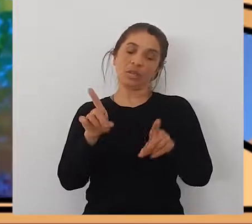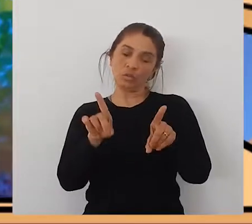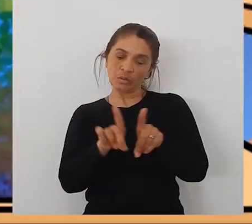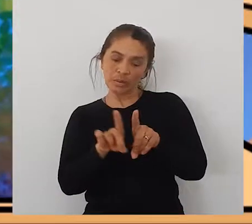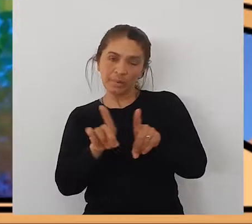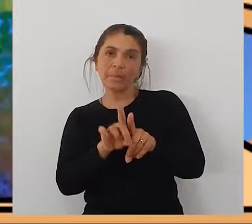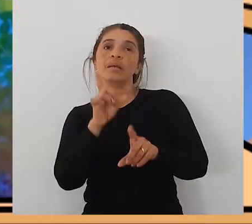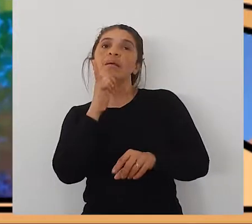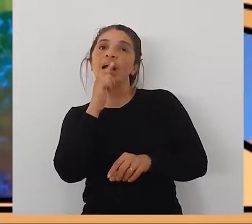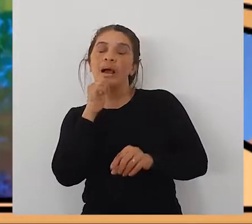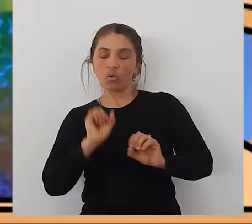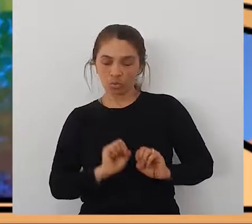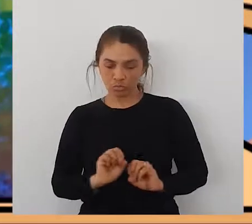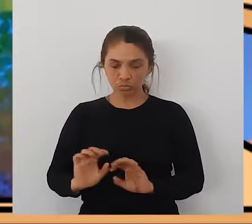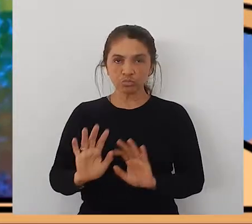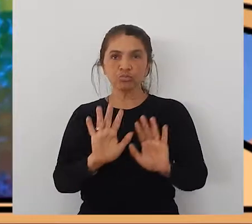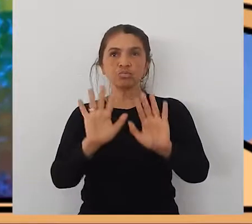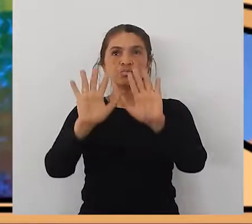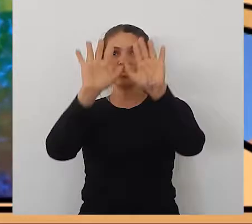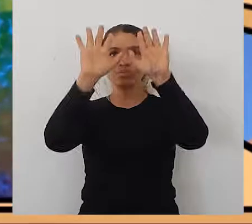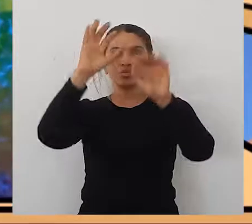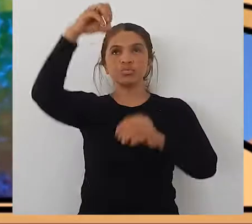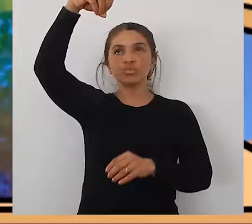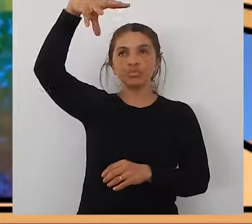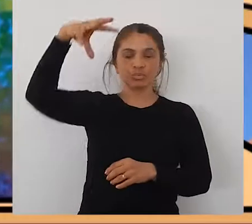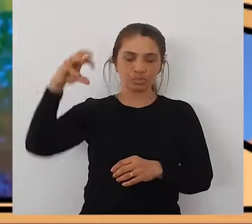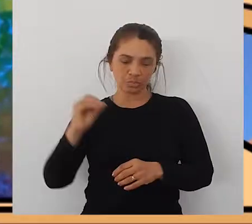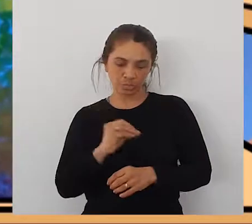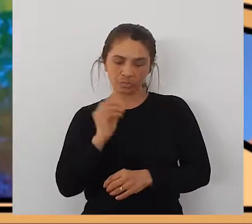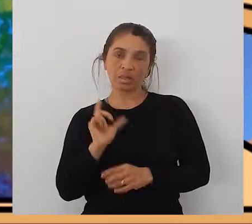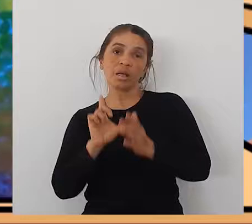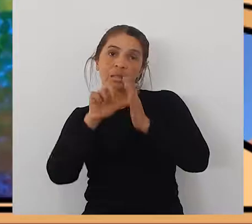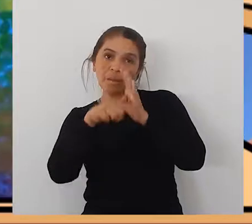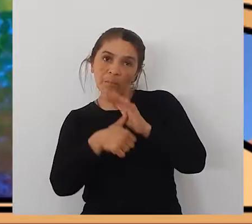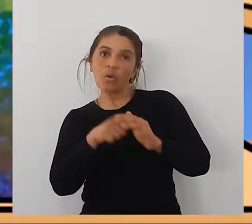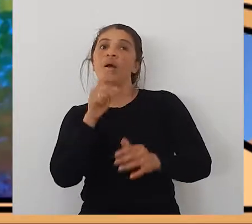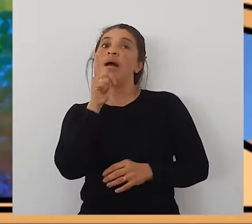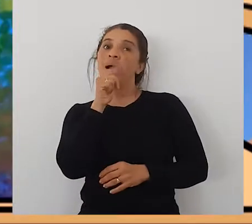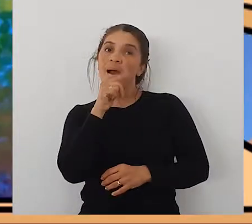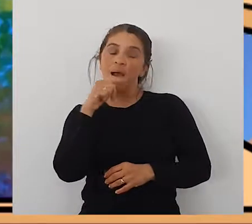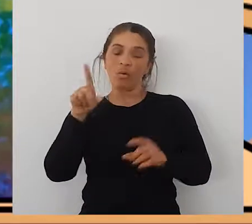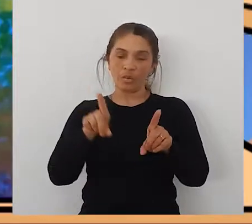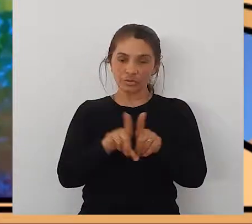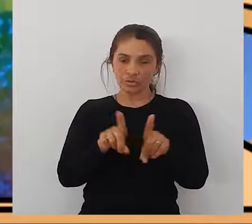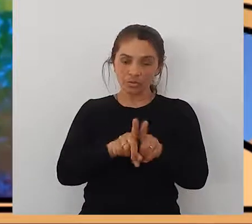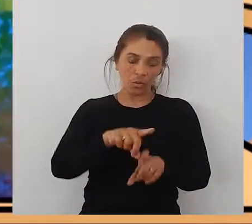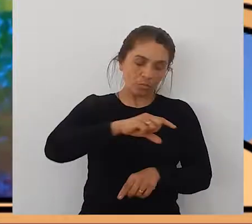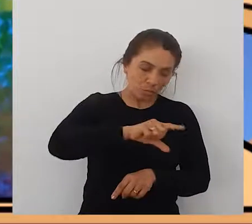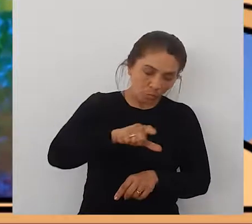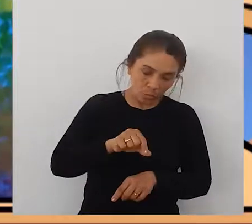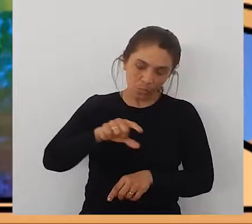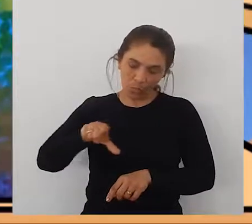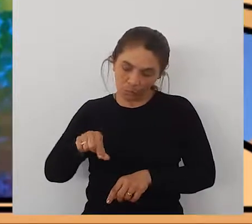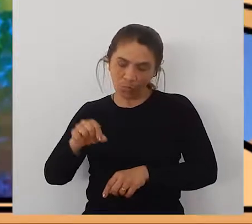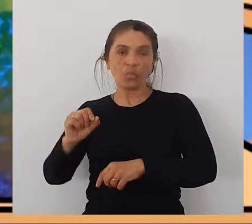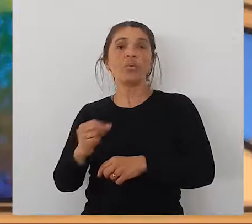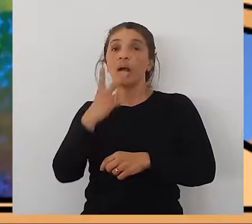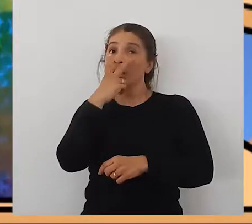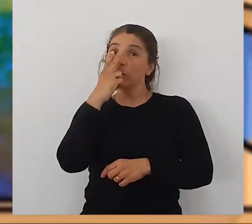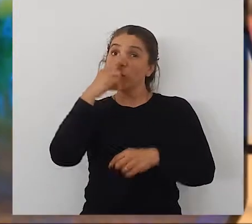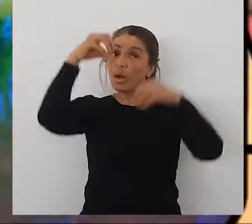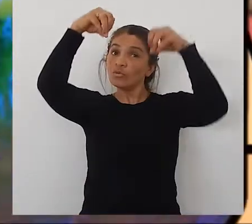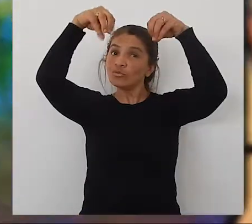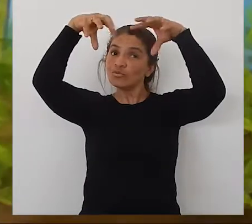também temos a água que evapora. Este vapor de água torna virar água líquida, caindo sobre as plantinhas como se fosse